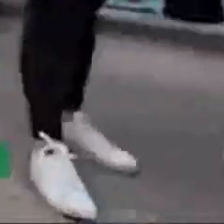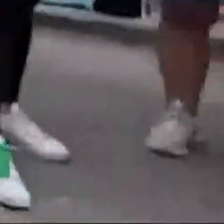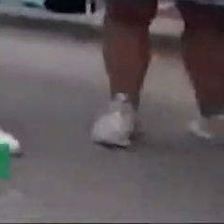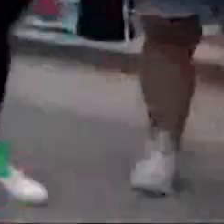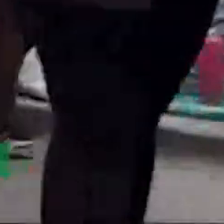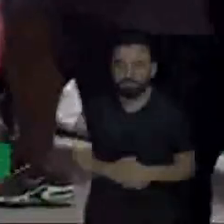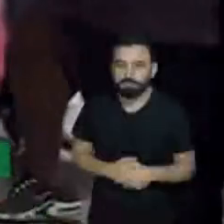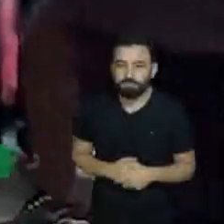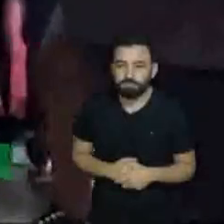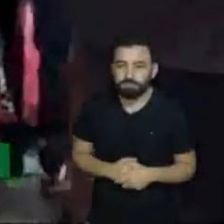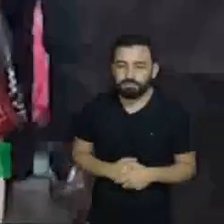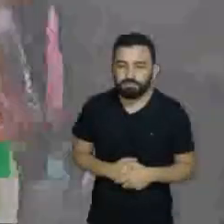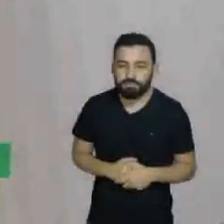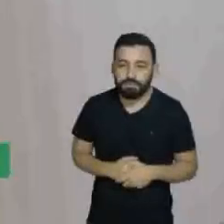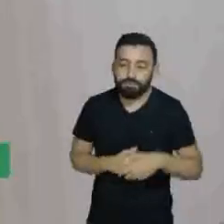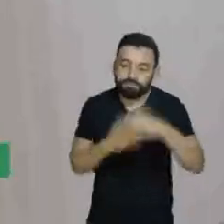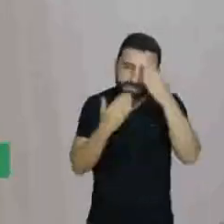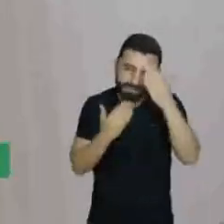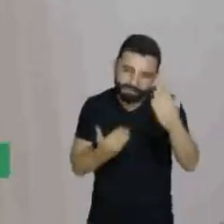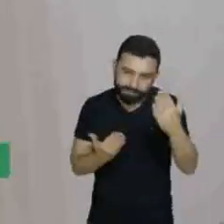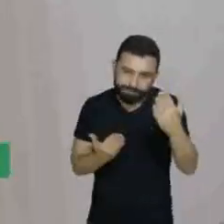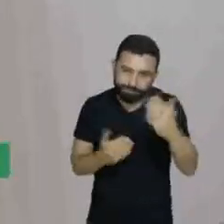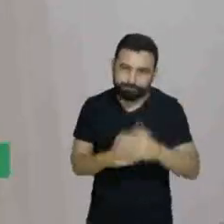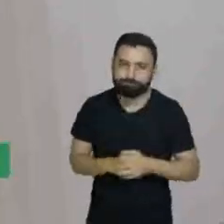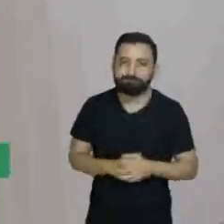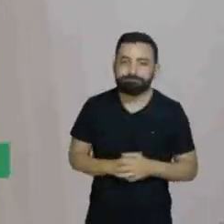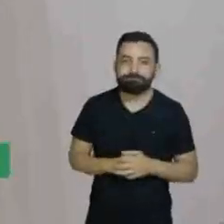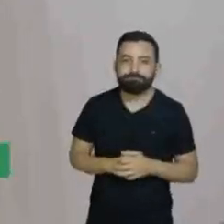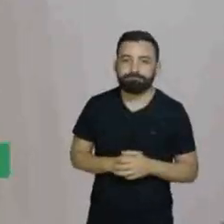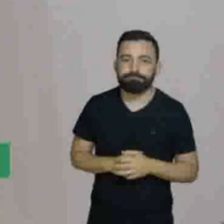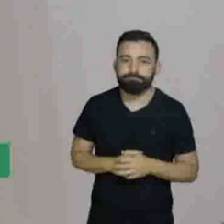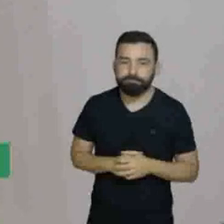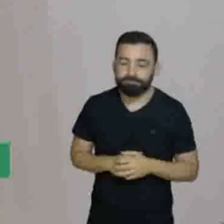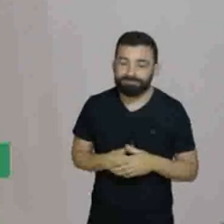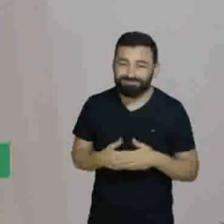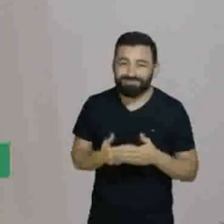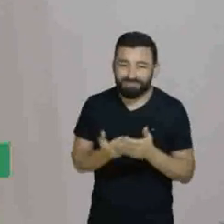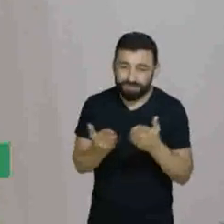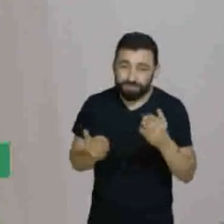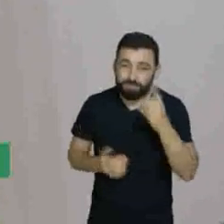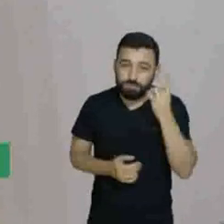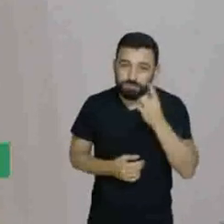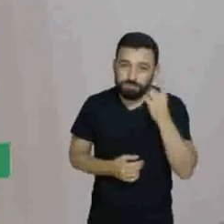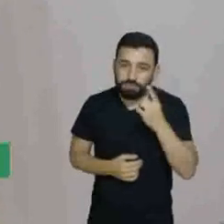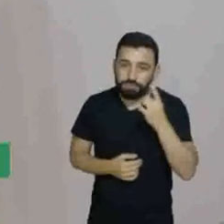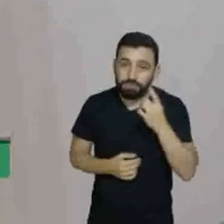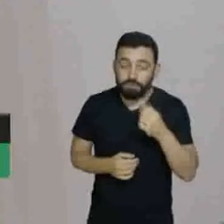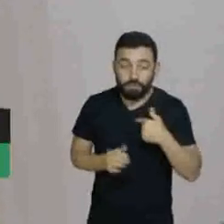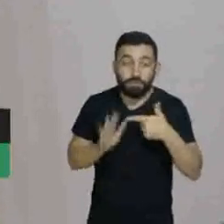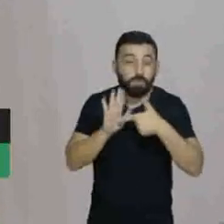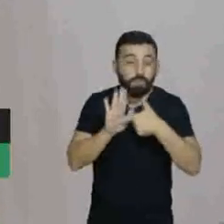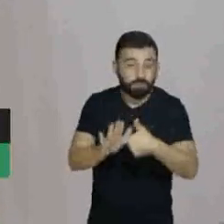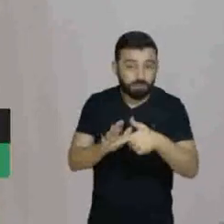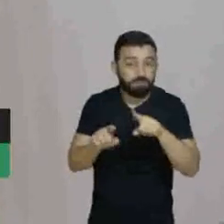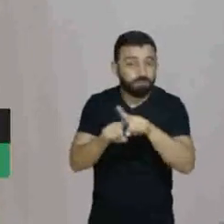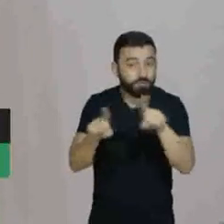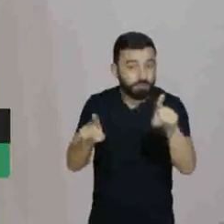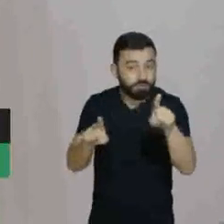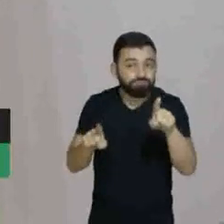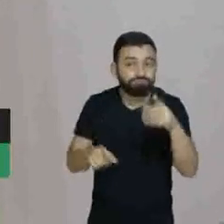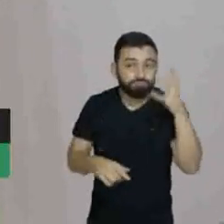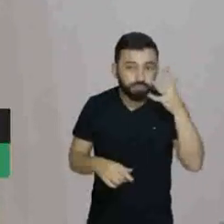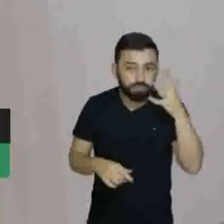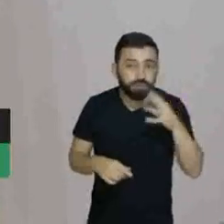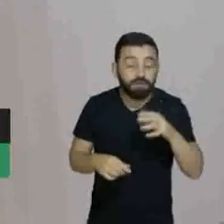Depois meu pai briga comigo em casa. Olha só, senhores deputados, eu quero mostrar isso aqui para que os senhores tenham argumento se o movimento